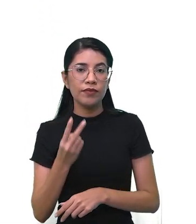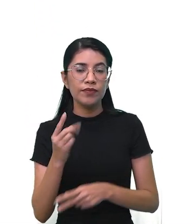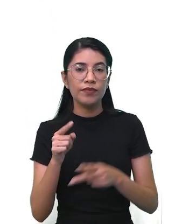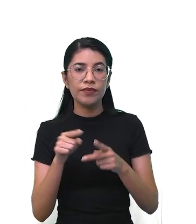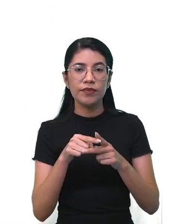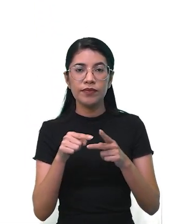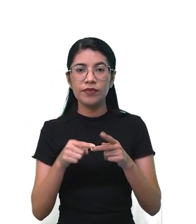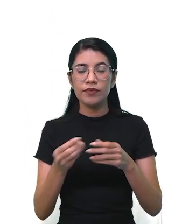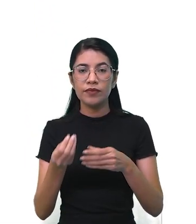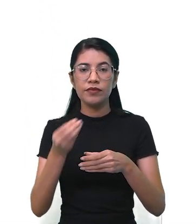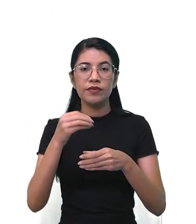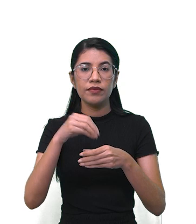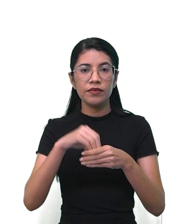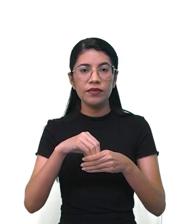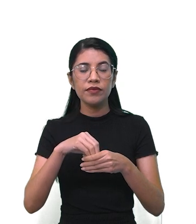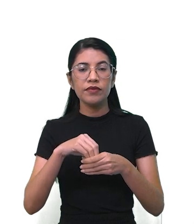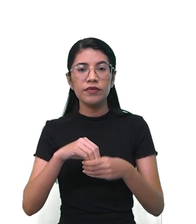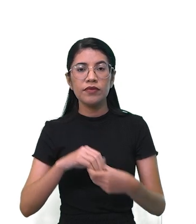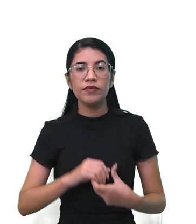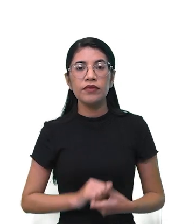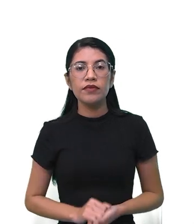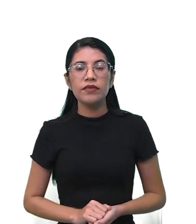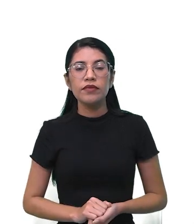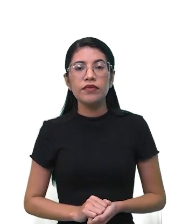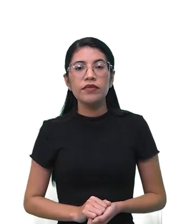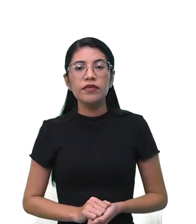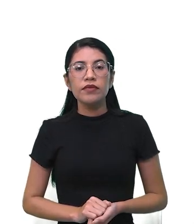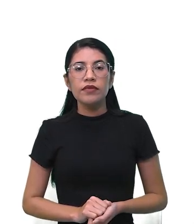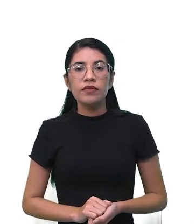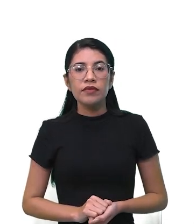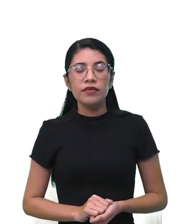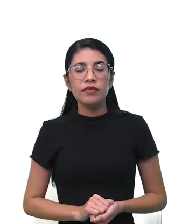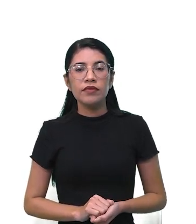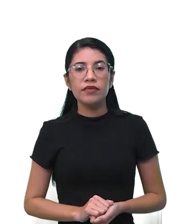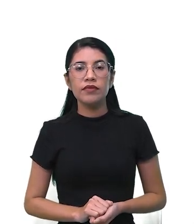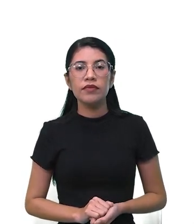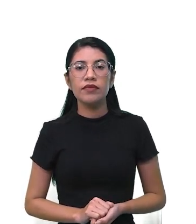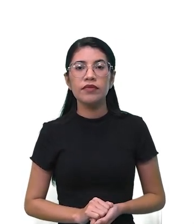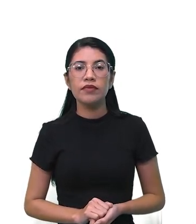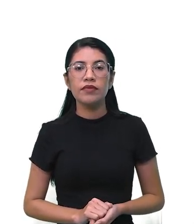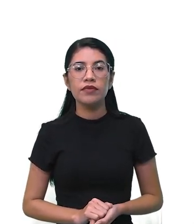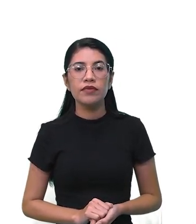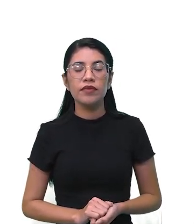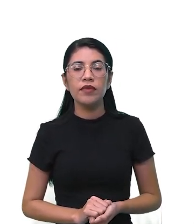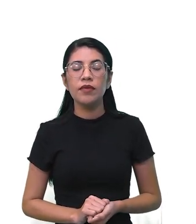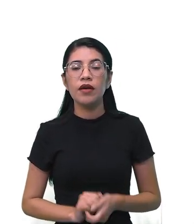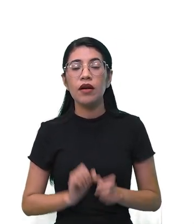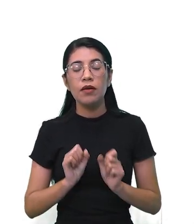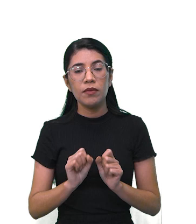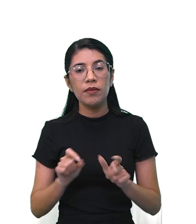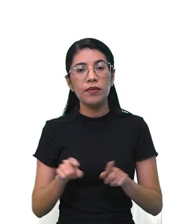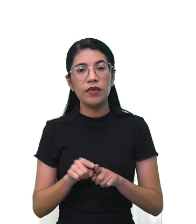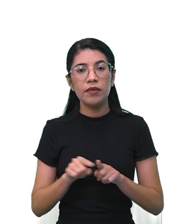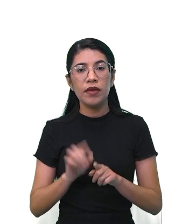dos ângulos internos, tá bom? O valor dos ângulos internos ali, porque pode